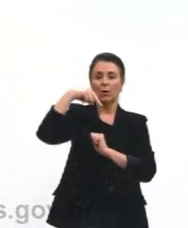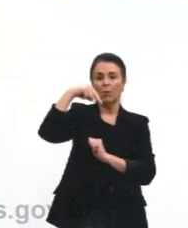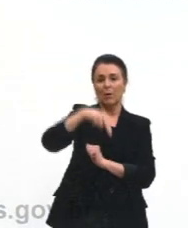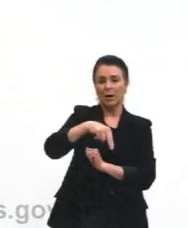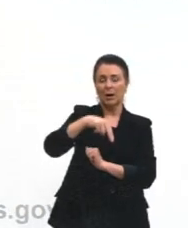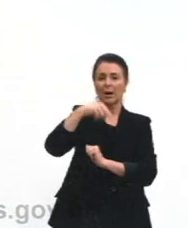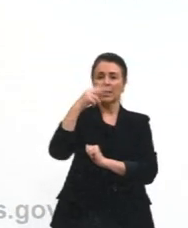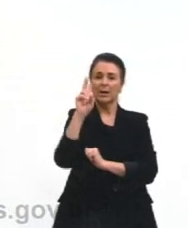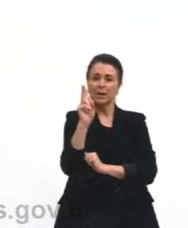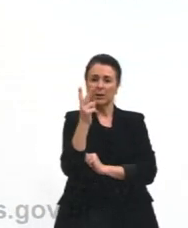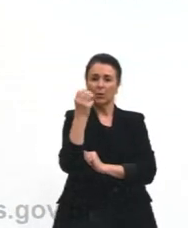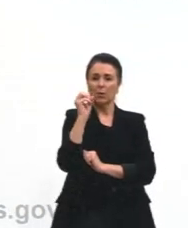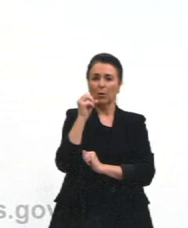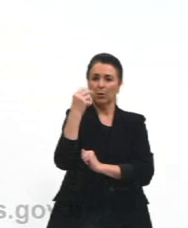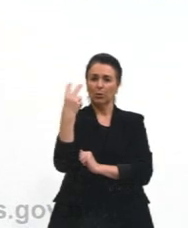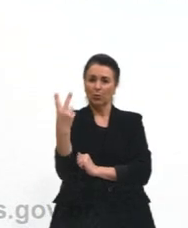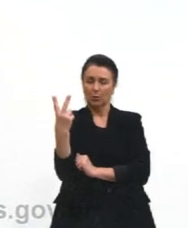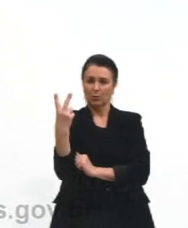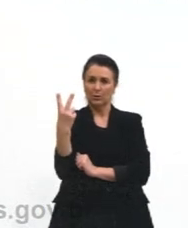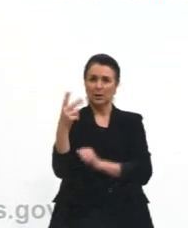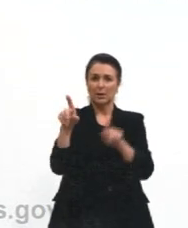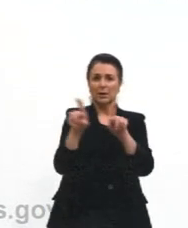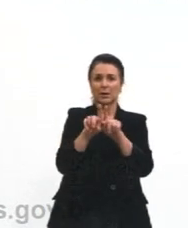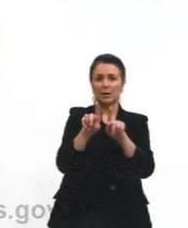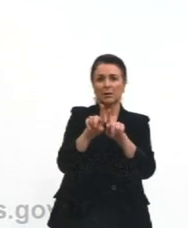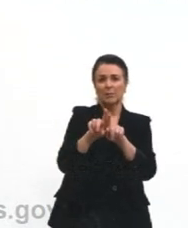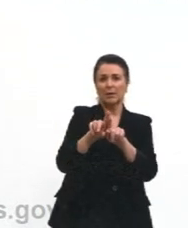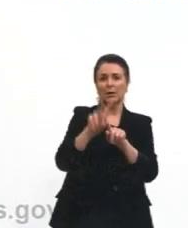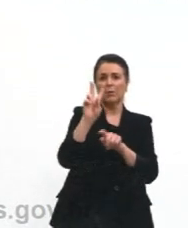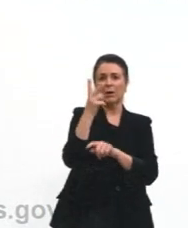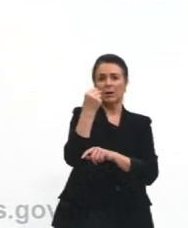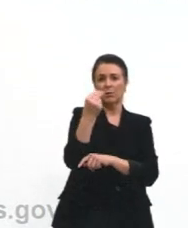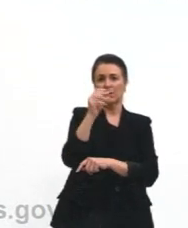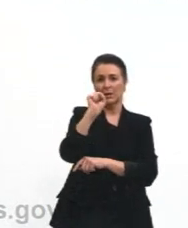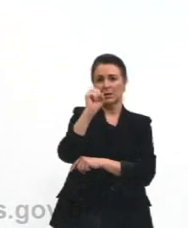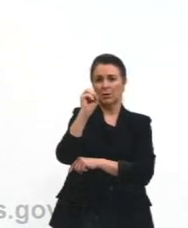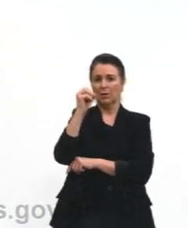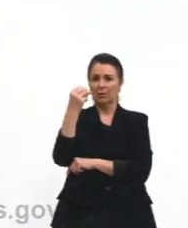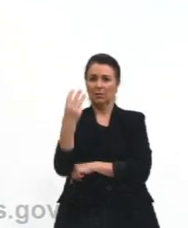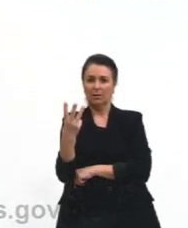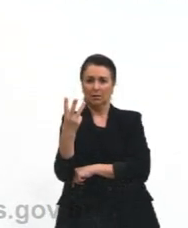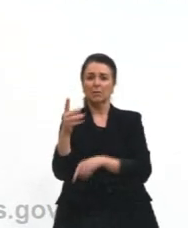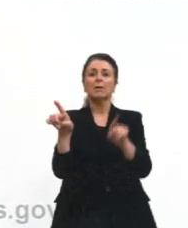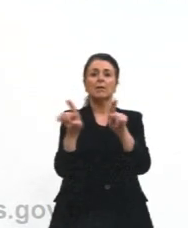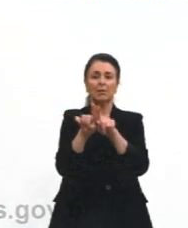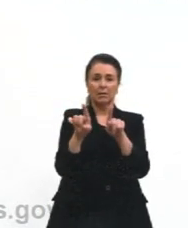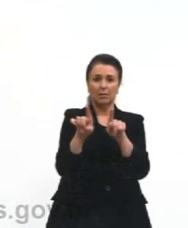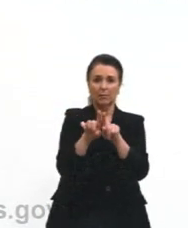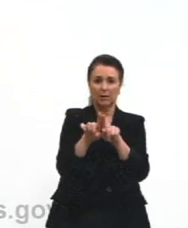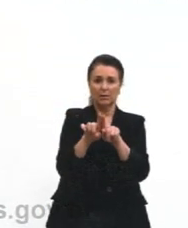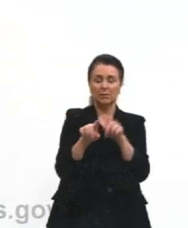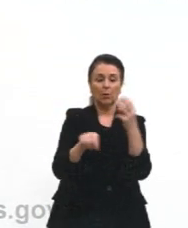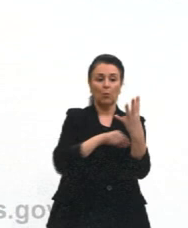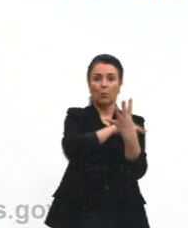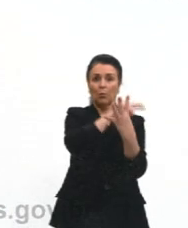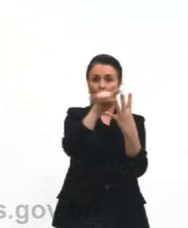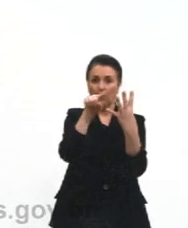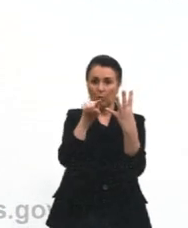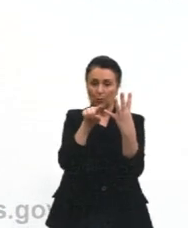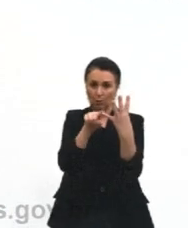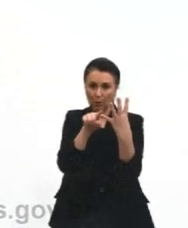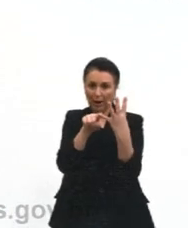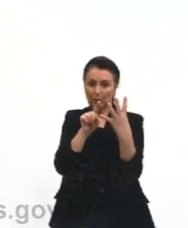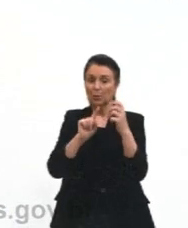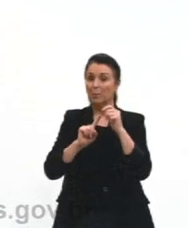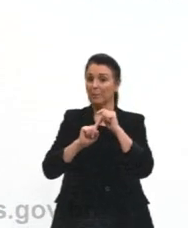hno2 h2sa quatro e o H2 so3 também são formados esses quatro últimos são